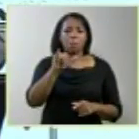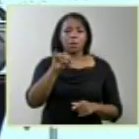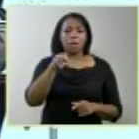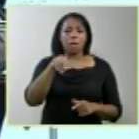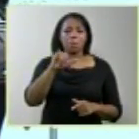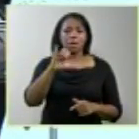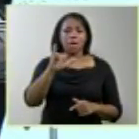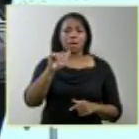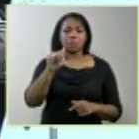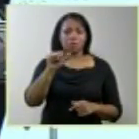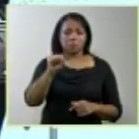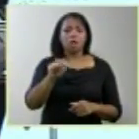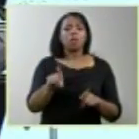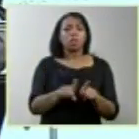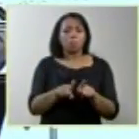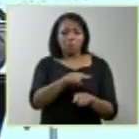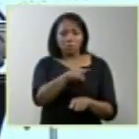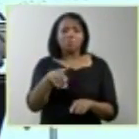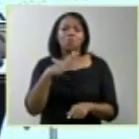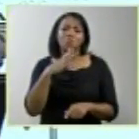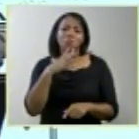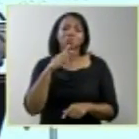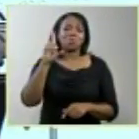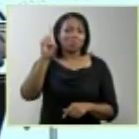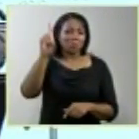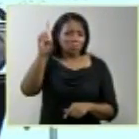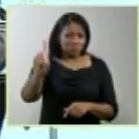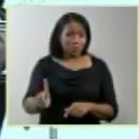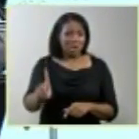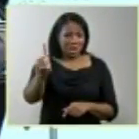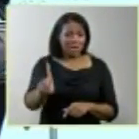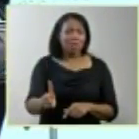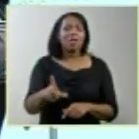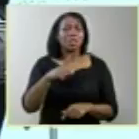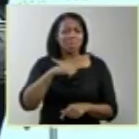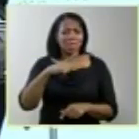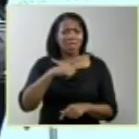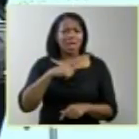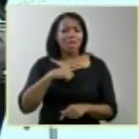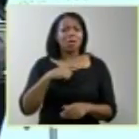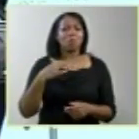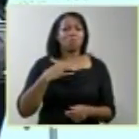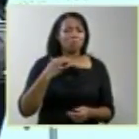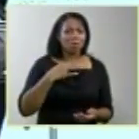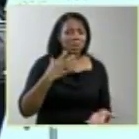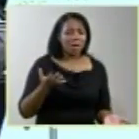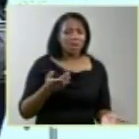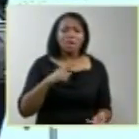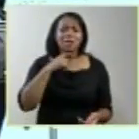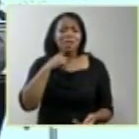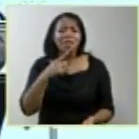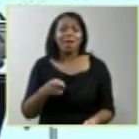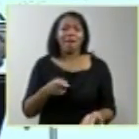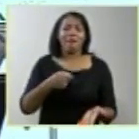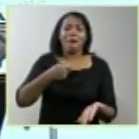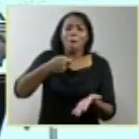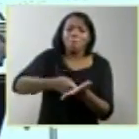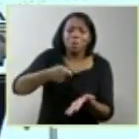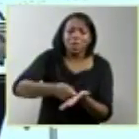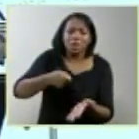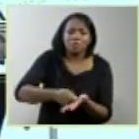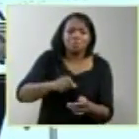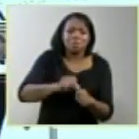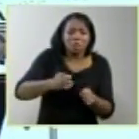defensores do direito conhecem muito bem. Né? A utilização voluntária dos serviços. Ninguém deve ser obrigado a fazer o